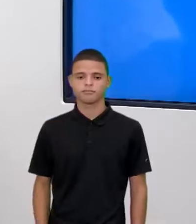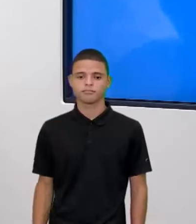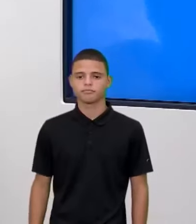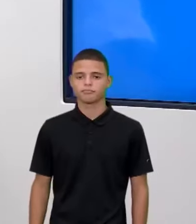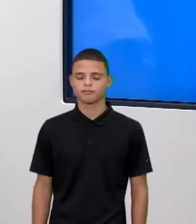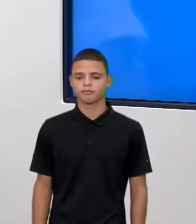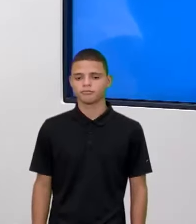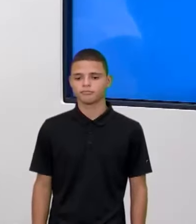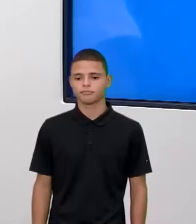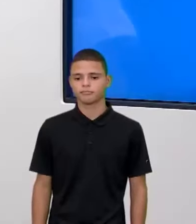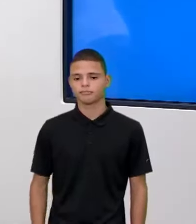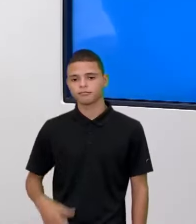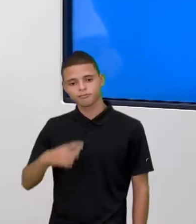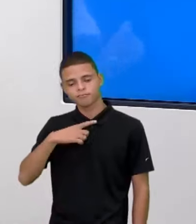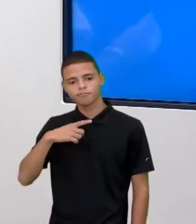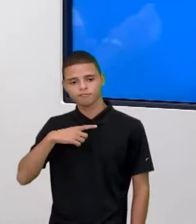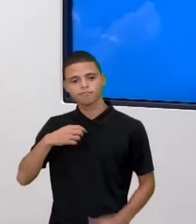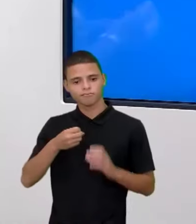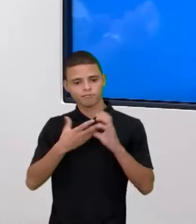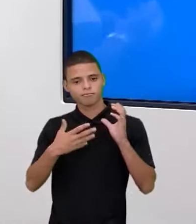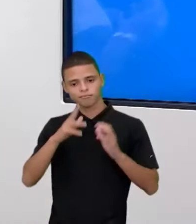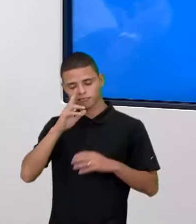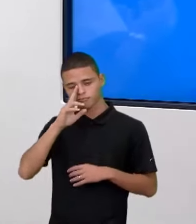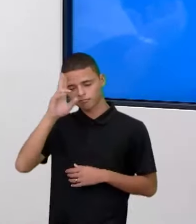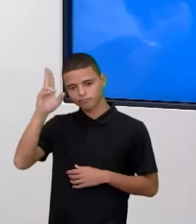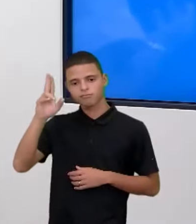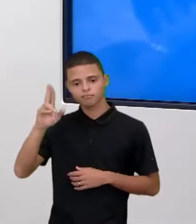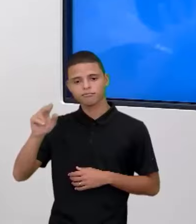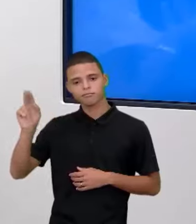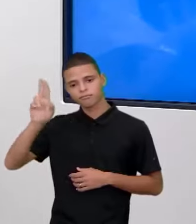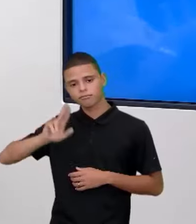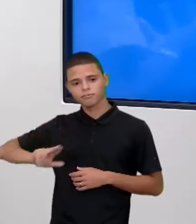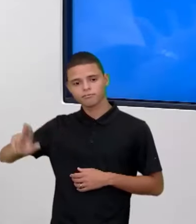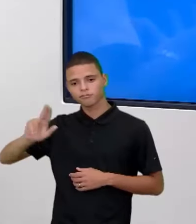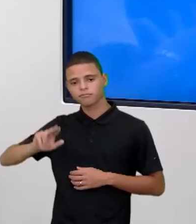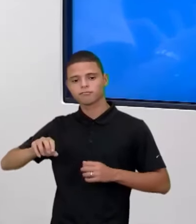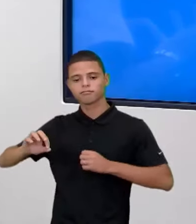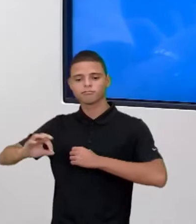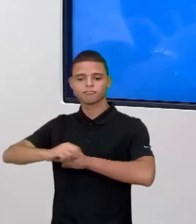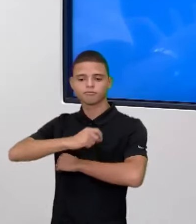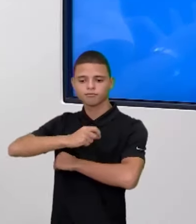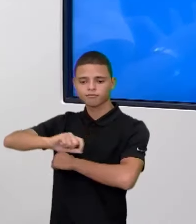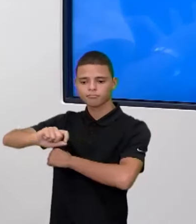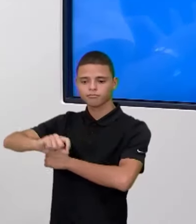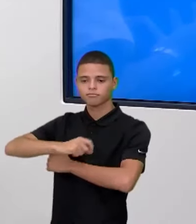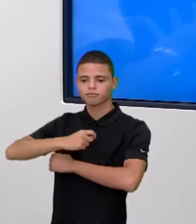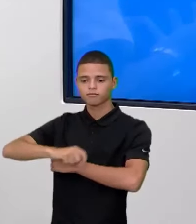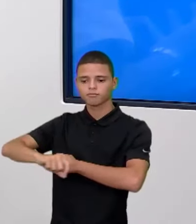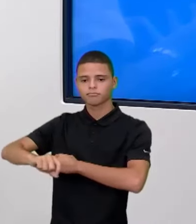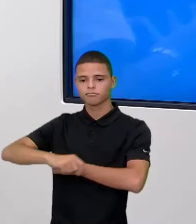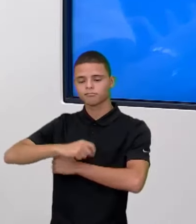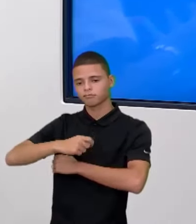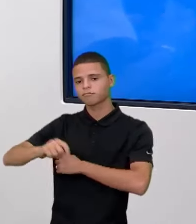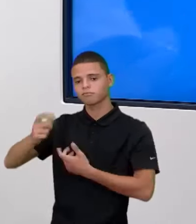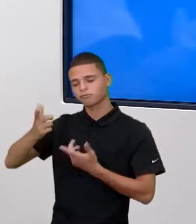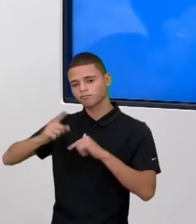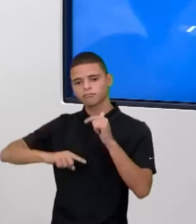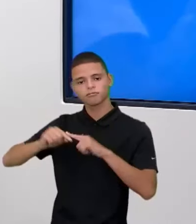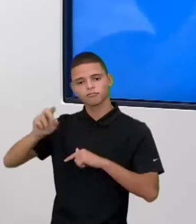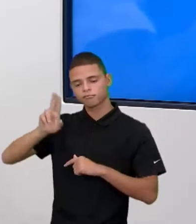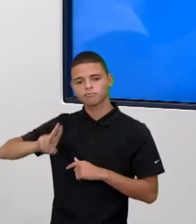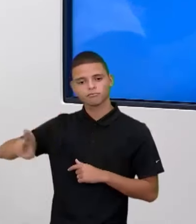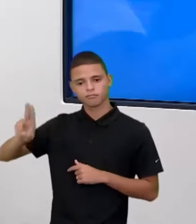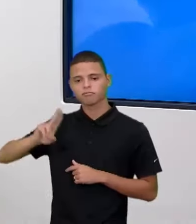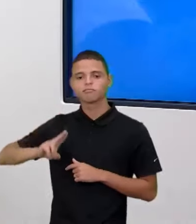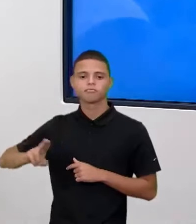Esse aqui é um country bem característico, né? Aquela característica de usar o violino, que é um instrumento bastante presente. Se vocês